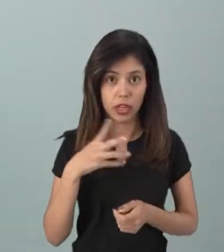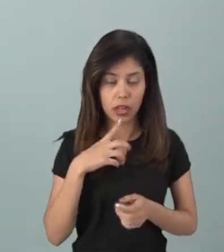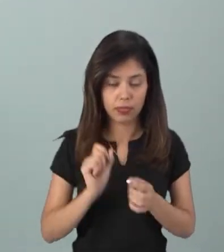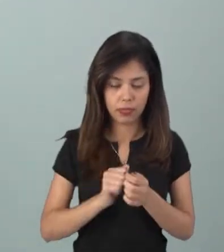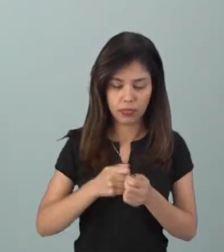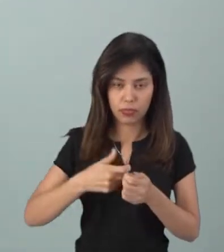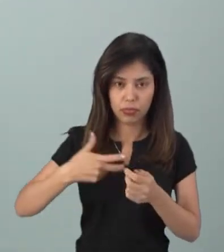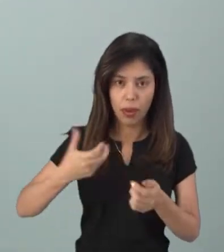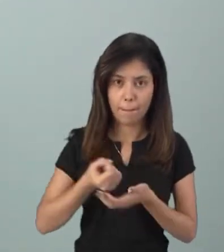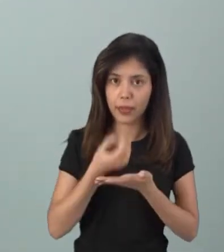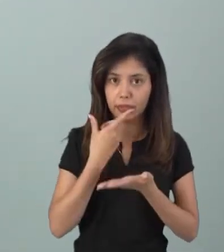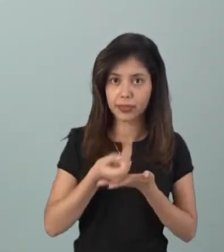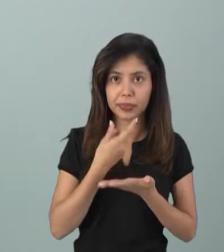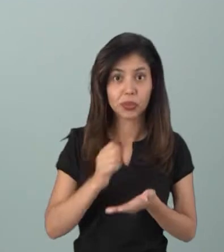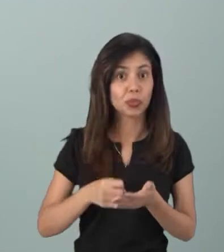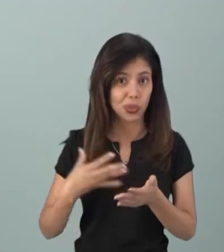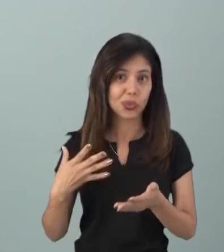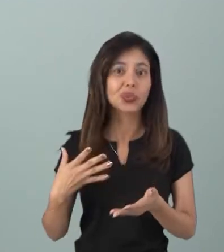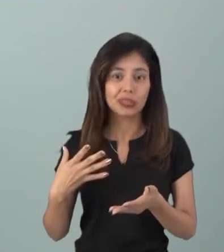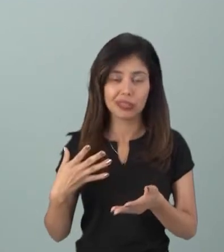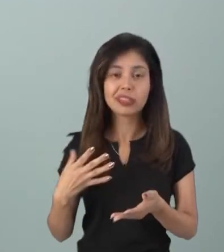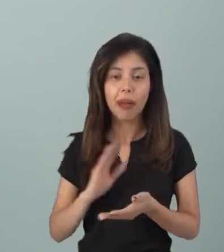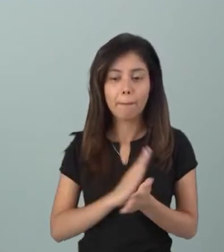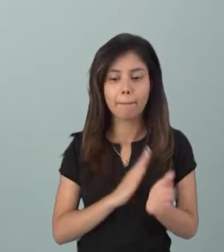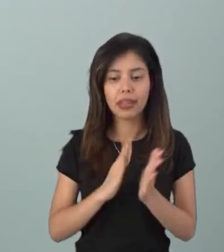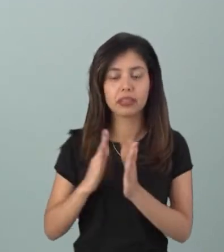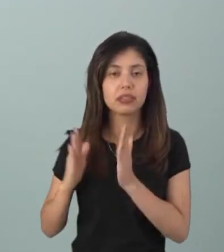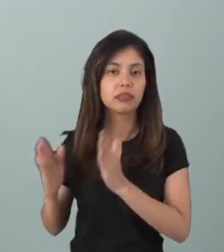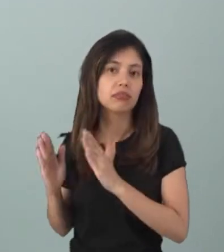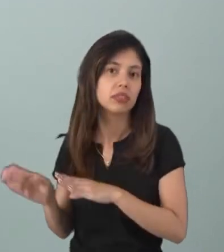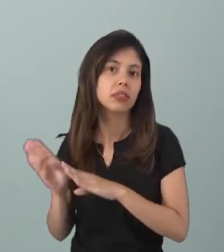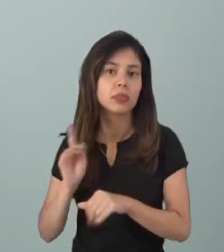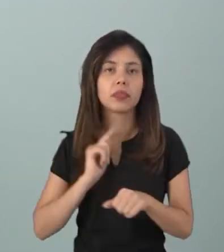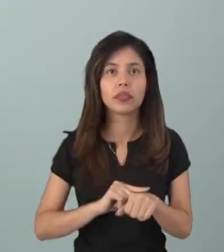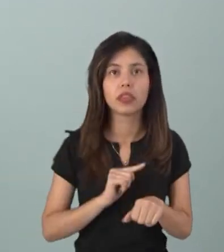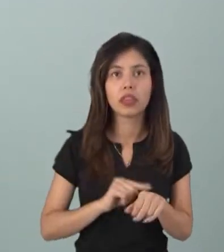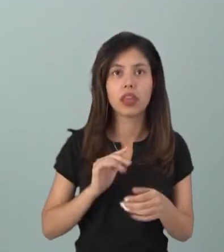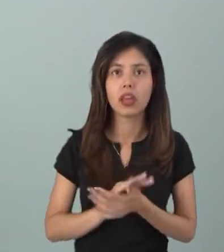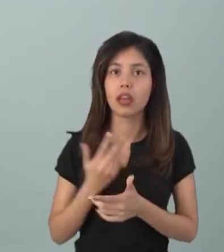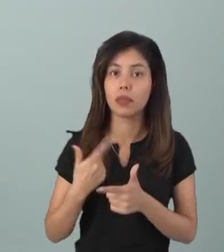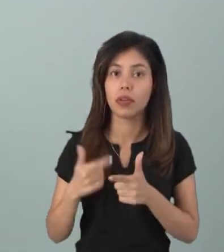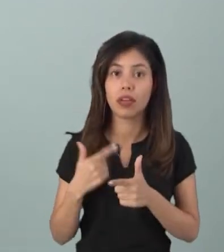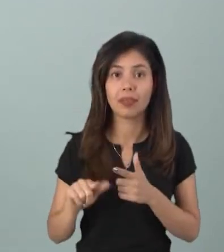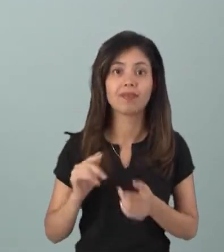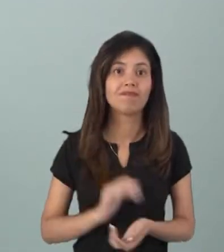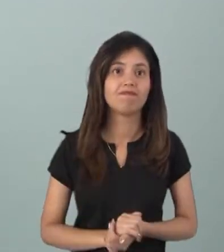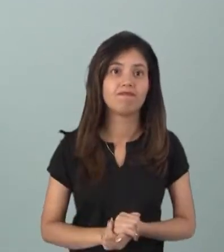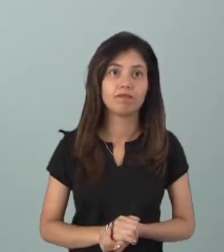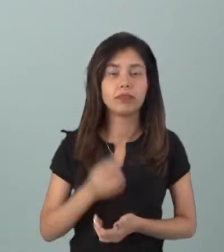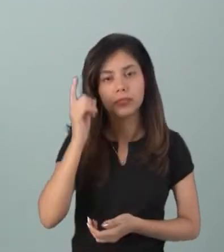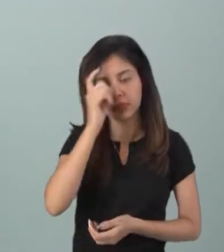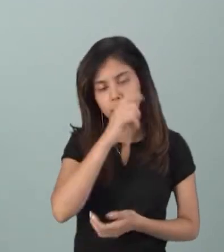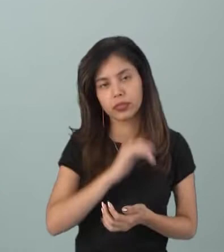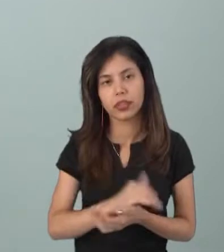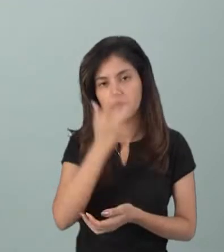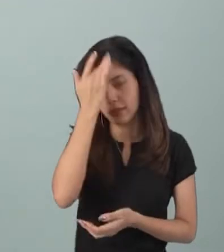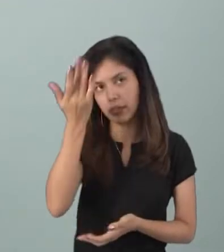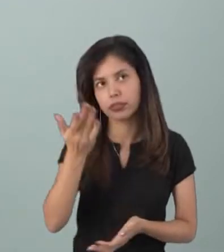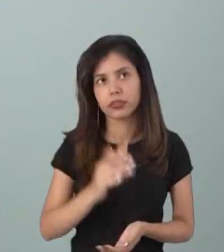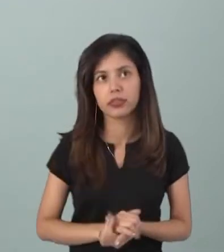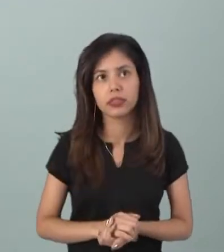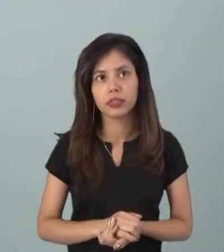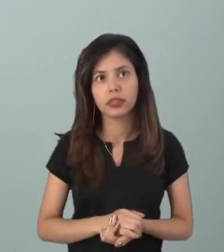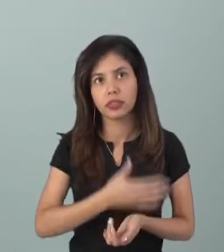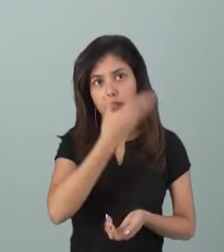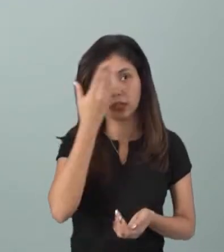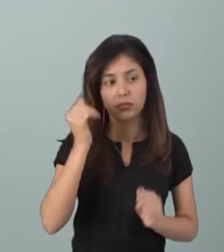vai ingerir também vai aumentando com o passar do tempo. Então, a dependência química é um problema muito grave. E não é tão fácil assim a